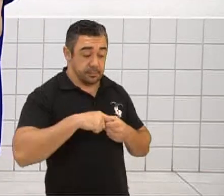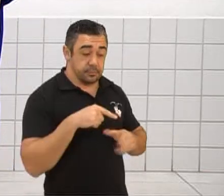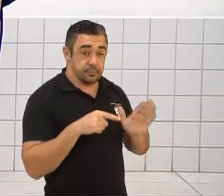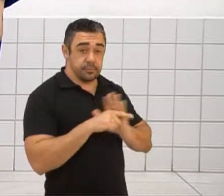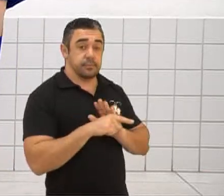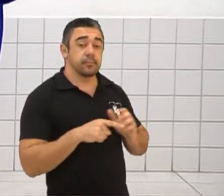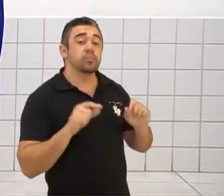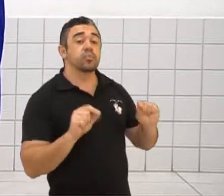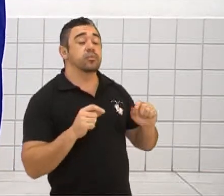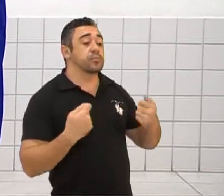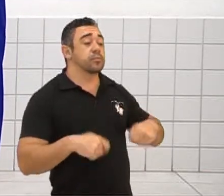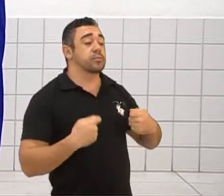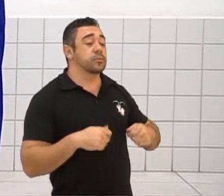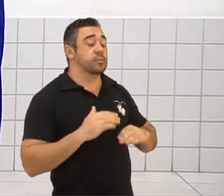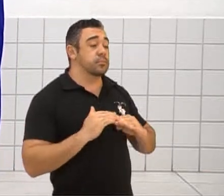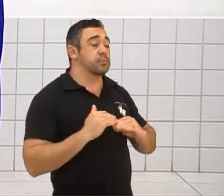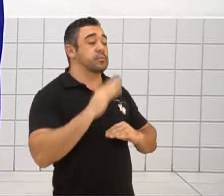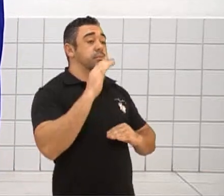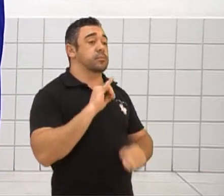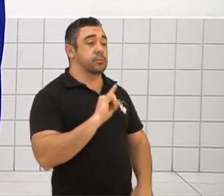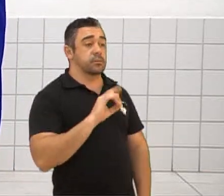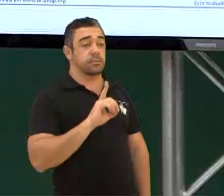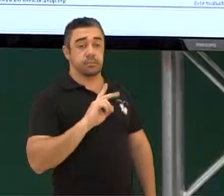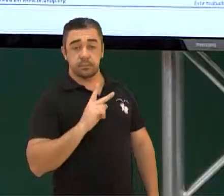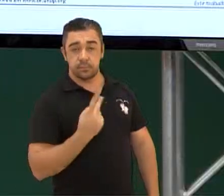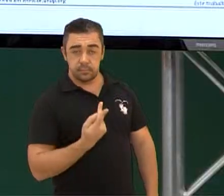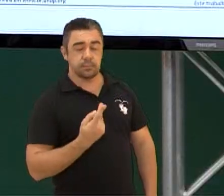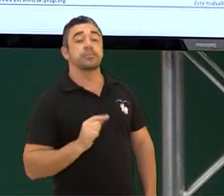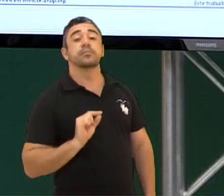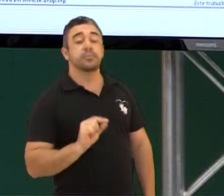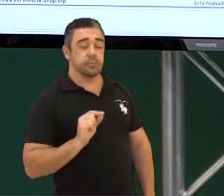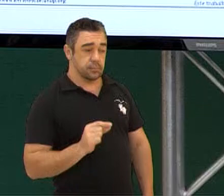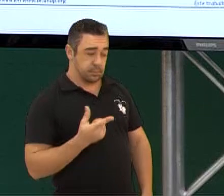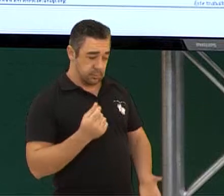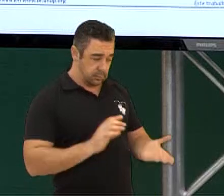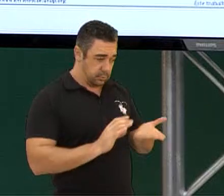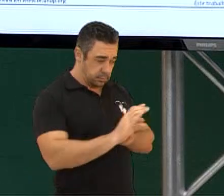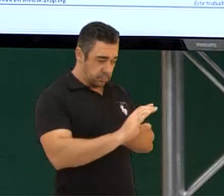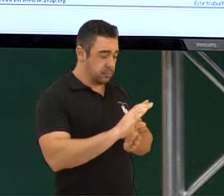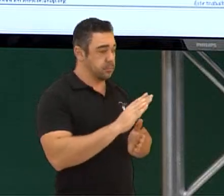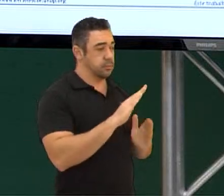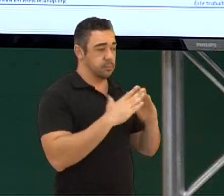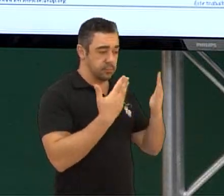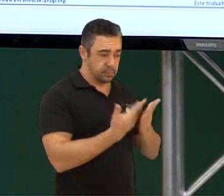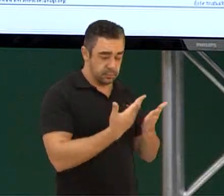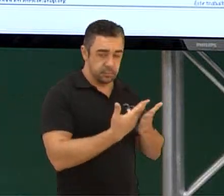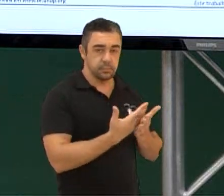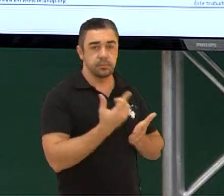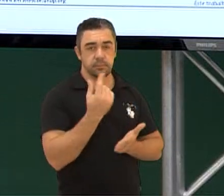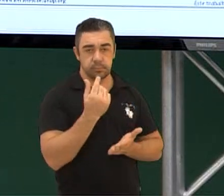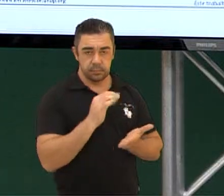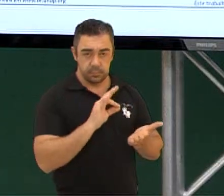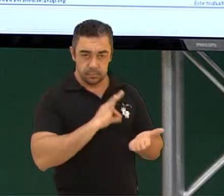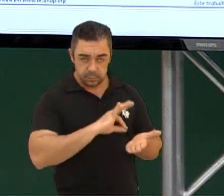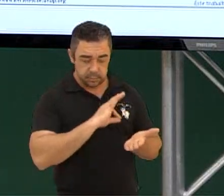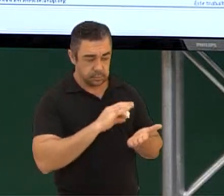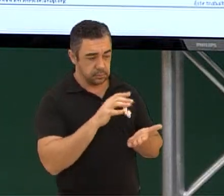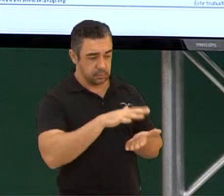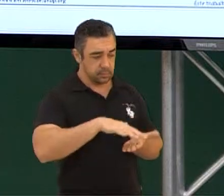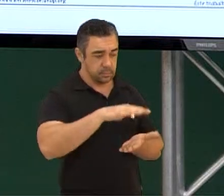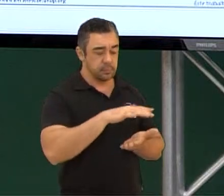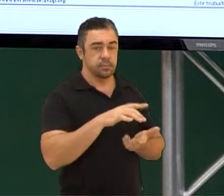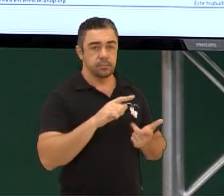que é necessário para aumentar a questão do índice de desenvolvimento humano? Então, aquele investimento, a questão de escolaridade, né? A questão da renda é importante,